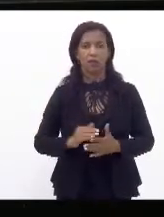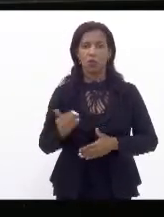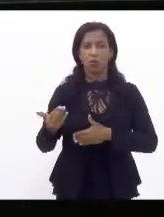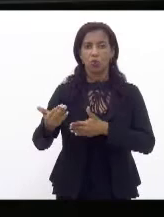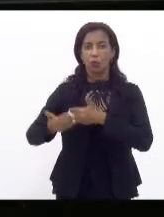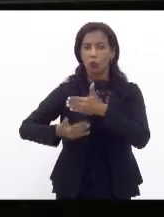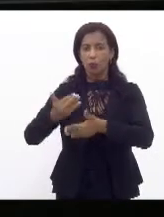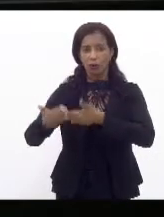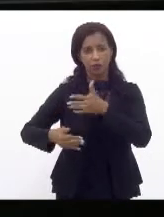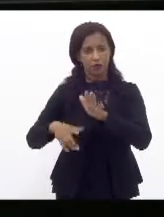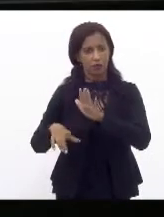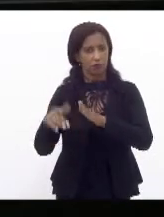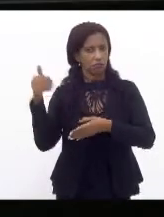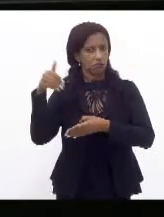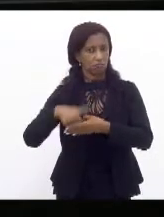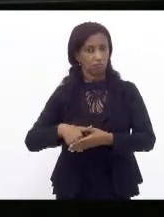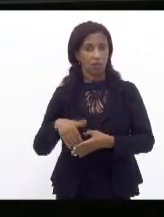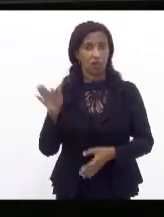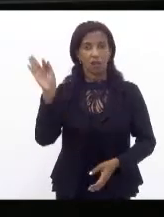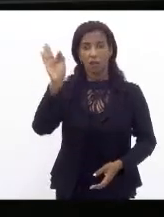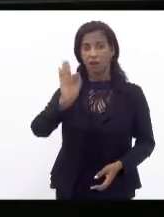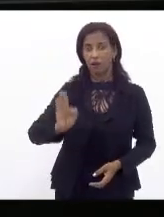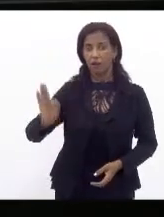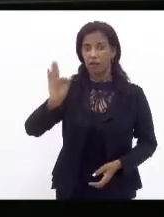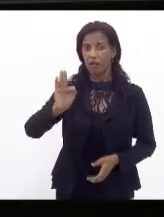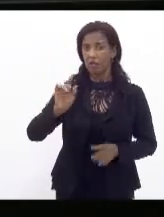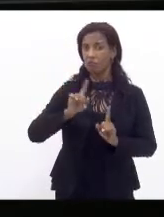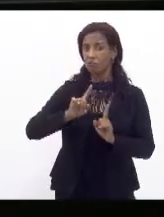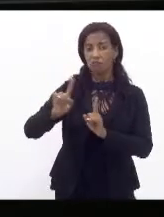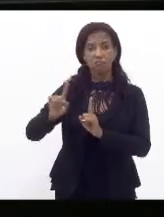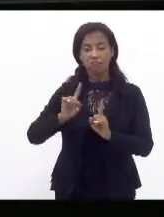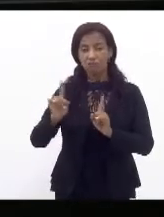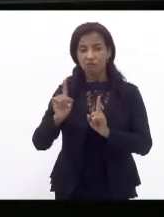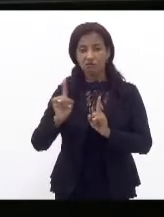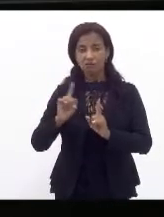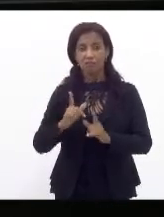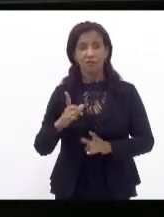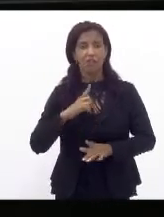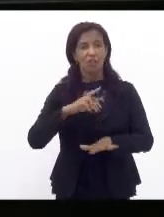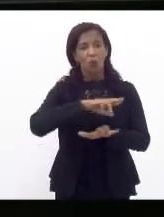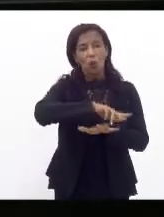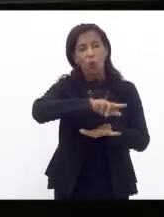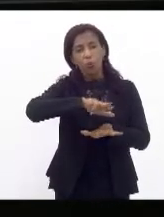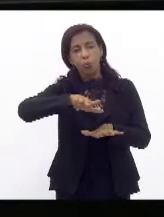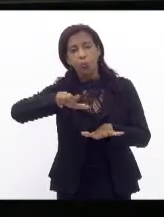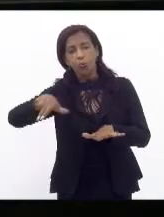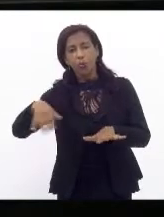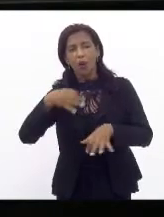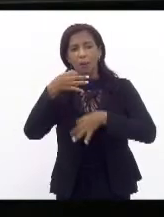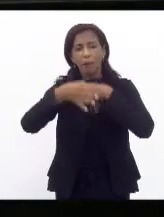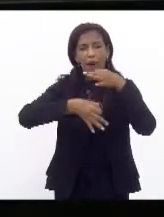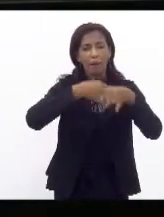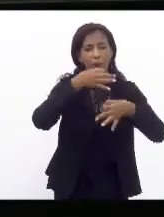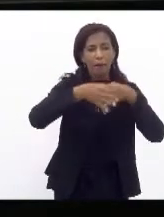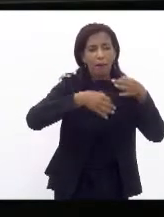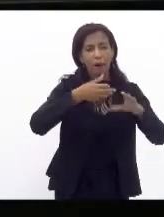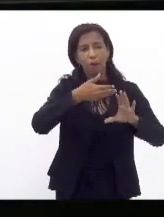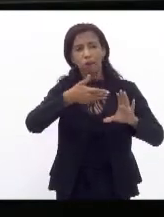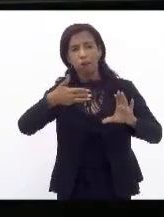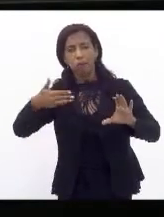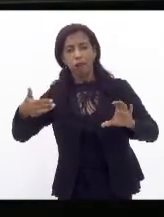processo eleitoral, a federação não. A federação tem várias questões, vários